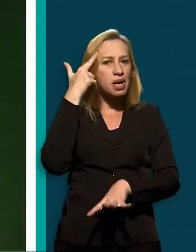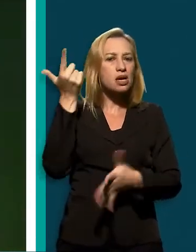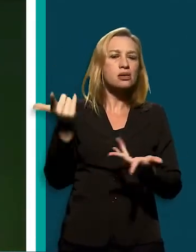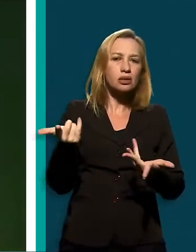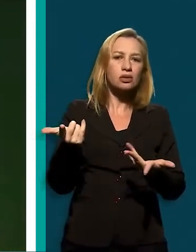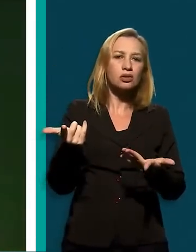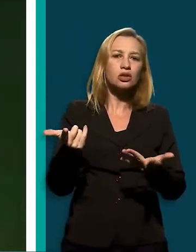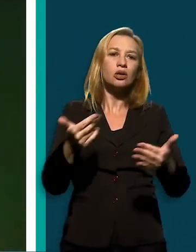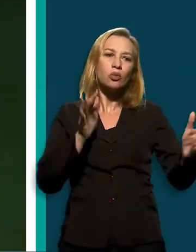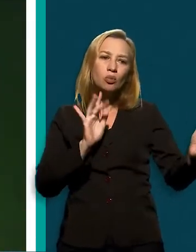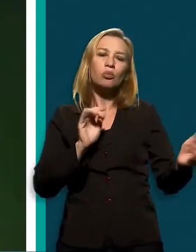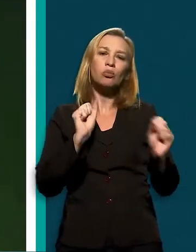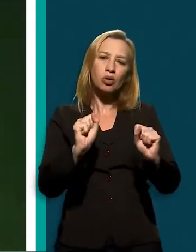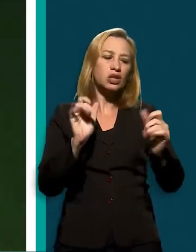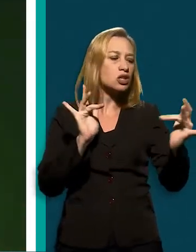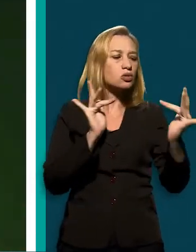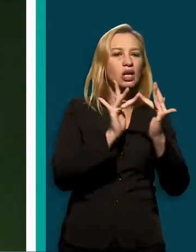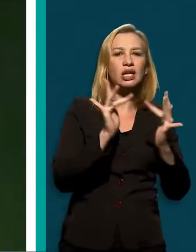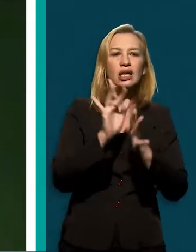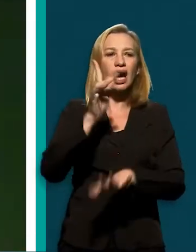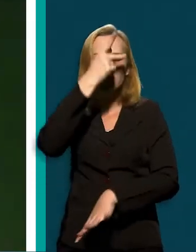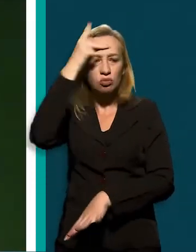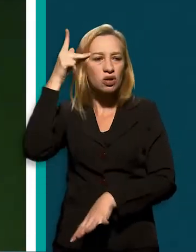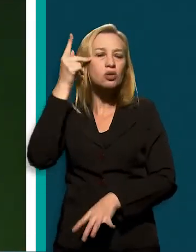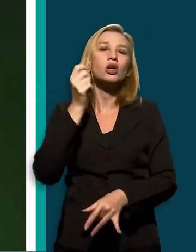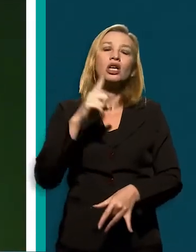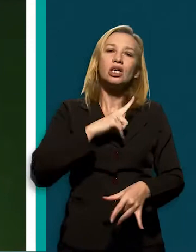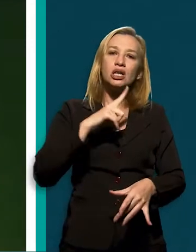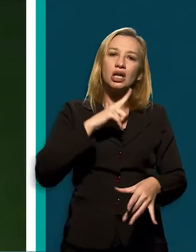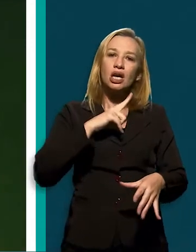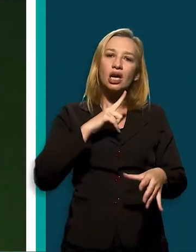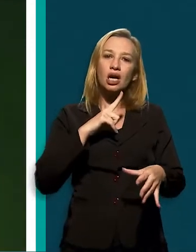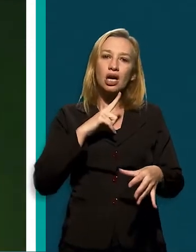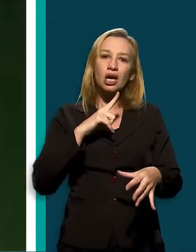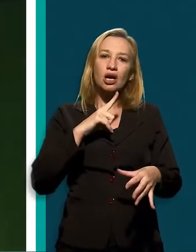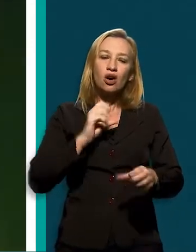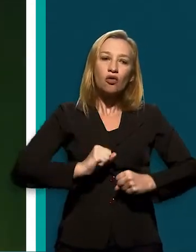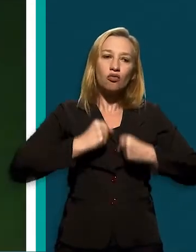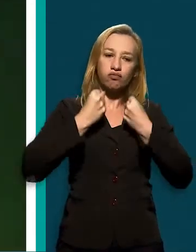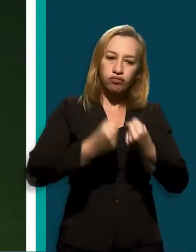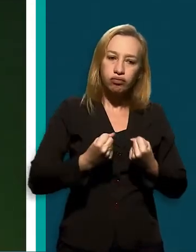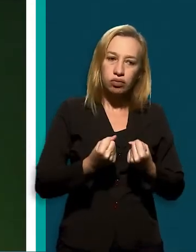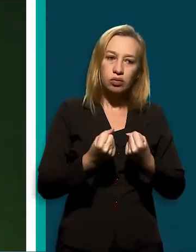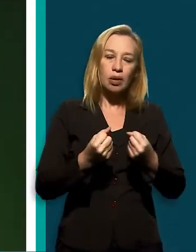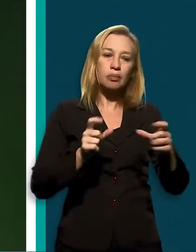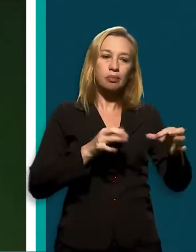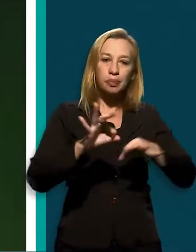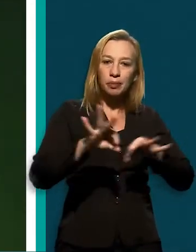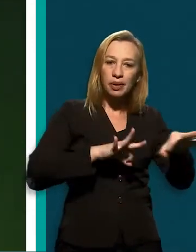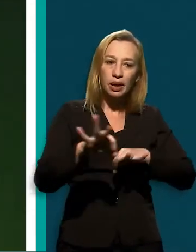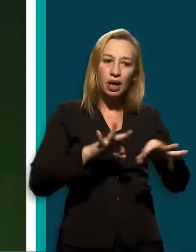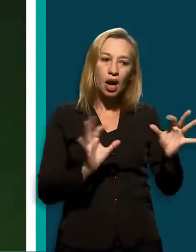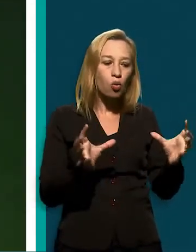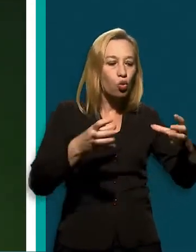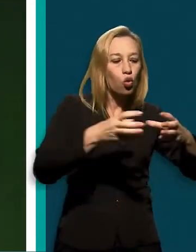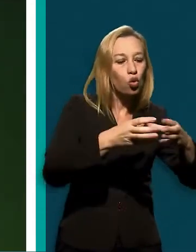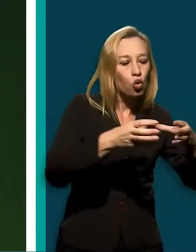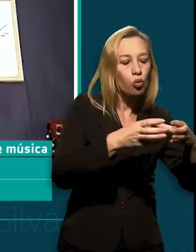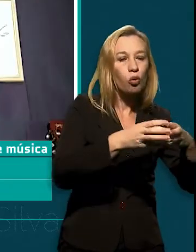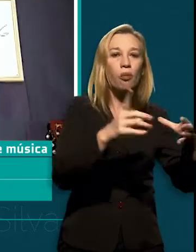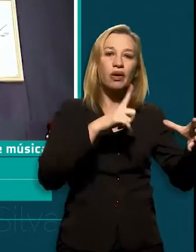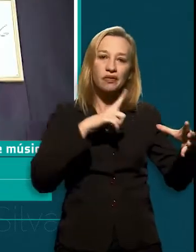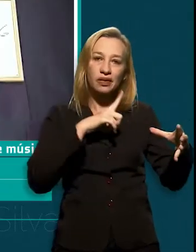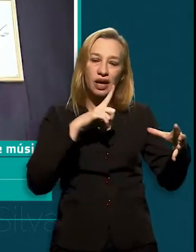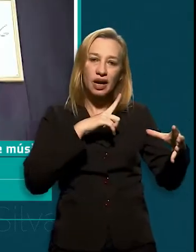para poder se conectar com essas pessoas e eu ter condições de preparar minha equipe para entender esse mistério,